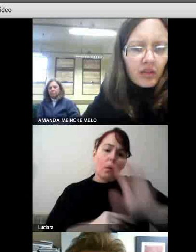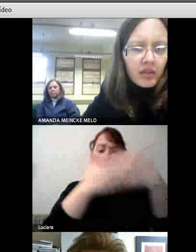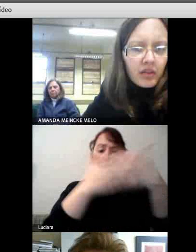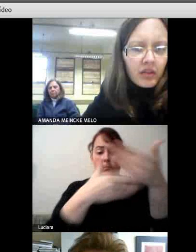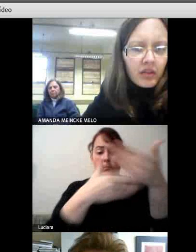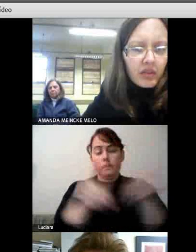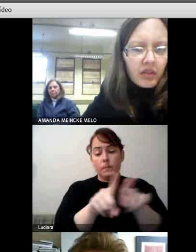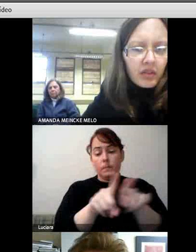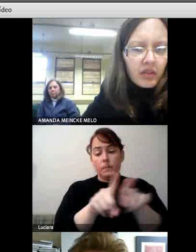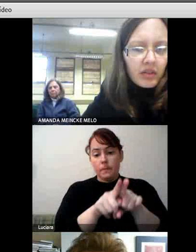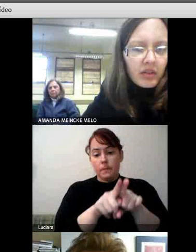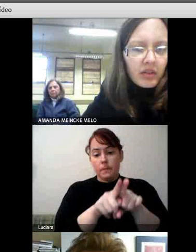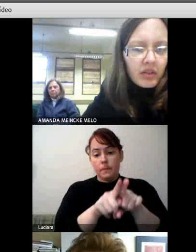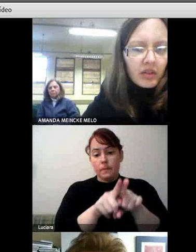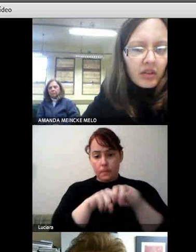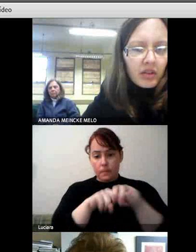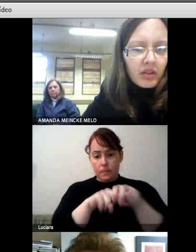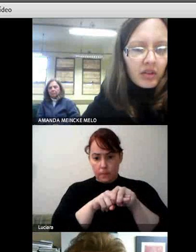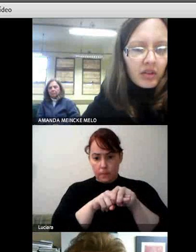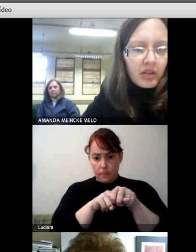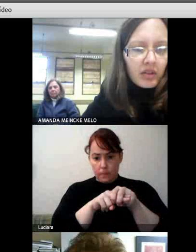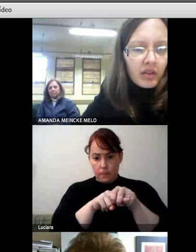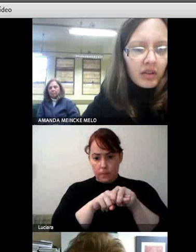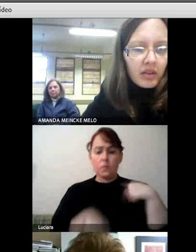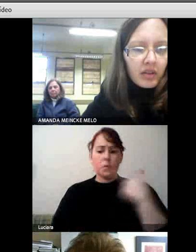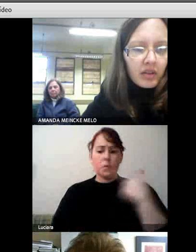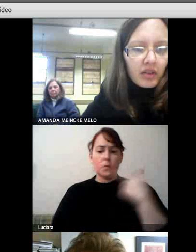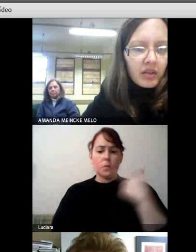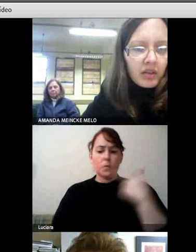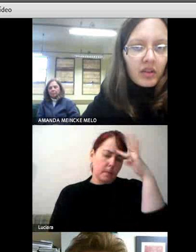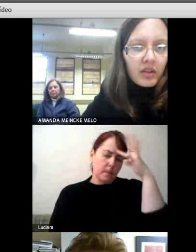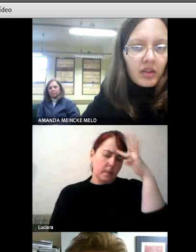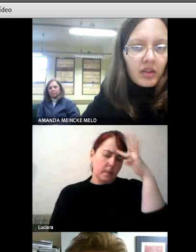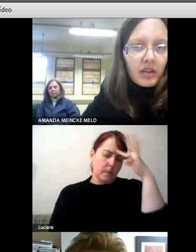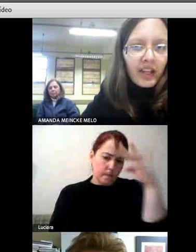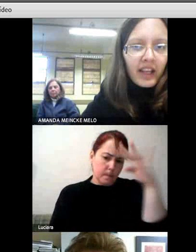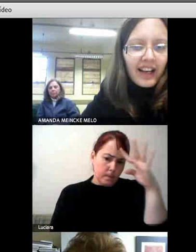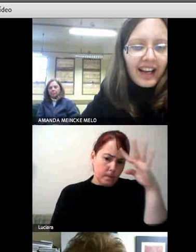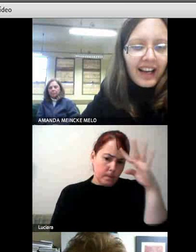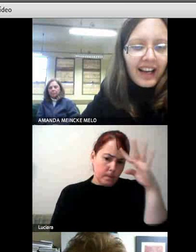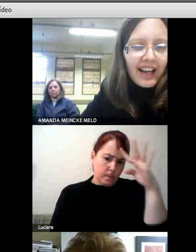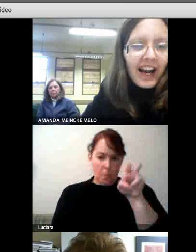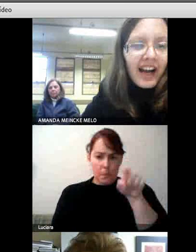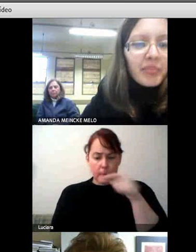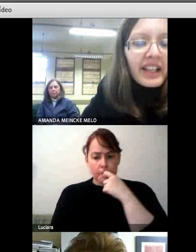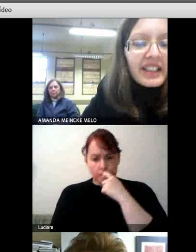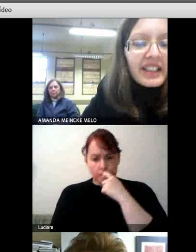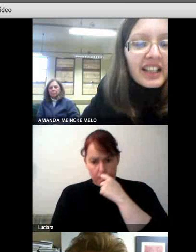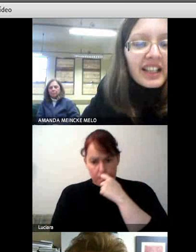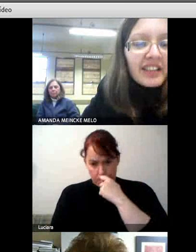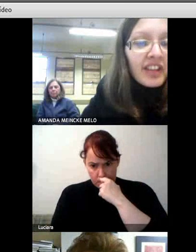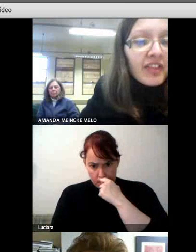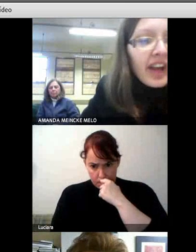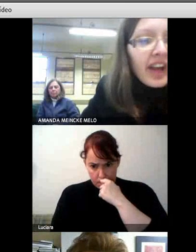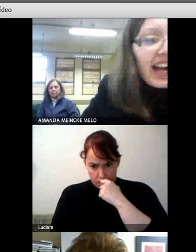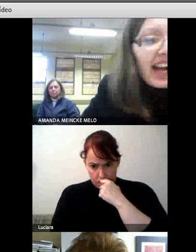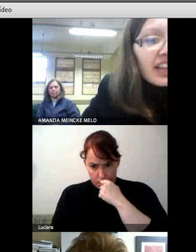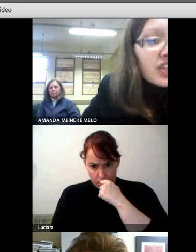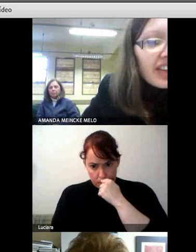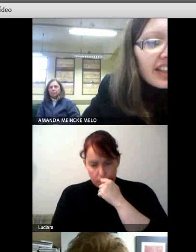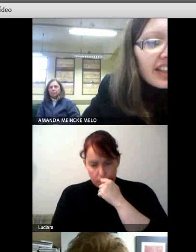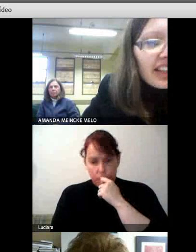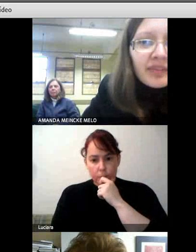Que ele fazia uma tarefa a vida inteira para todo parafuso? Agora, se você vai... A empresa vai formar um funcionário... A Maritânia enviou